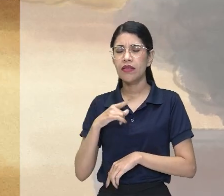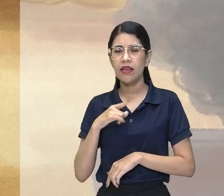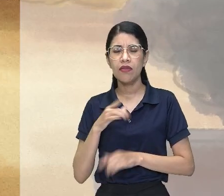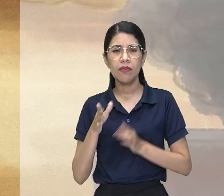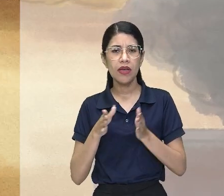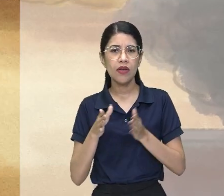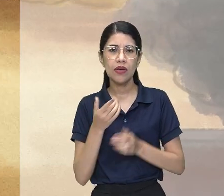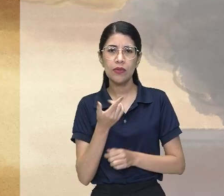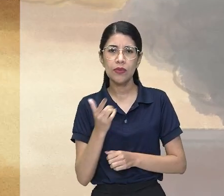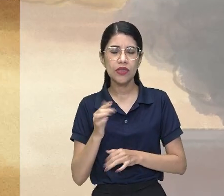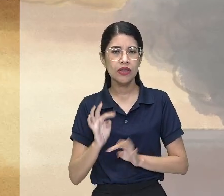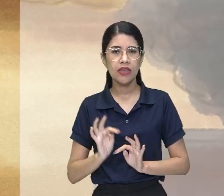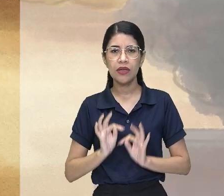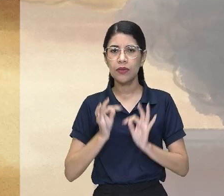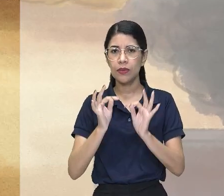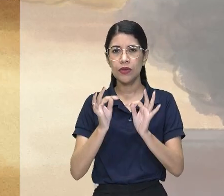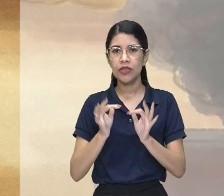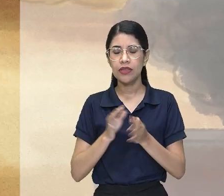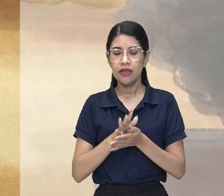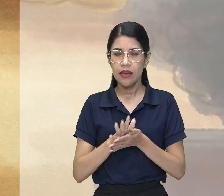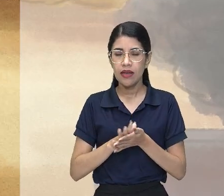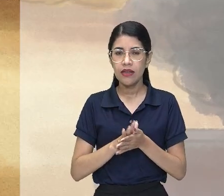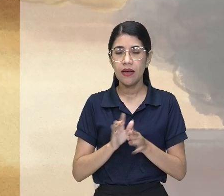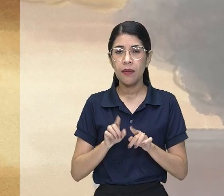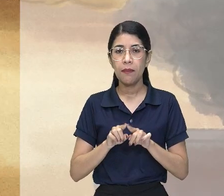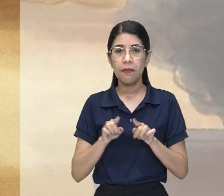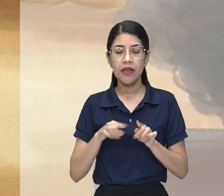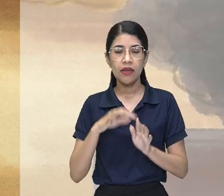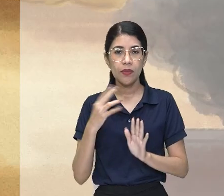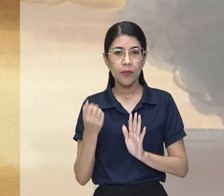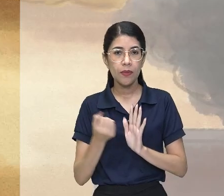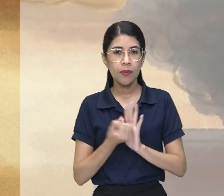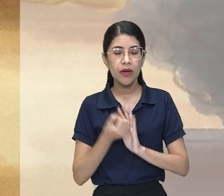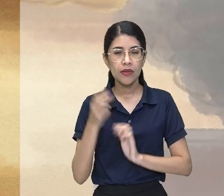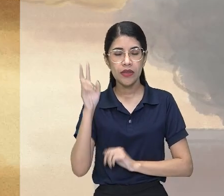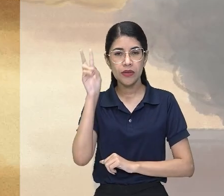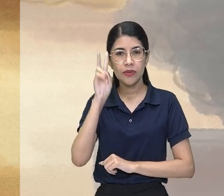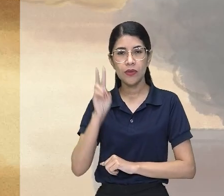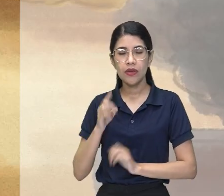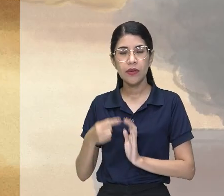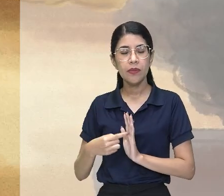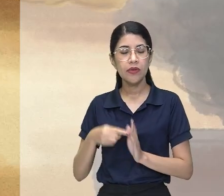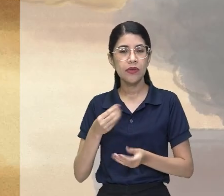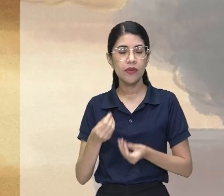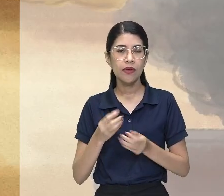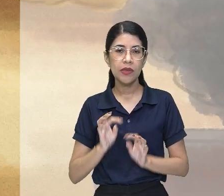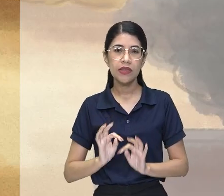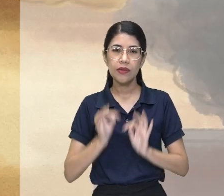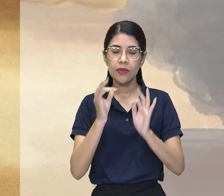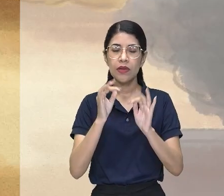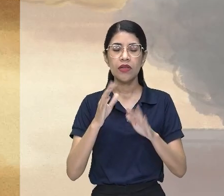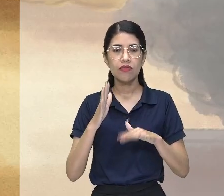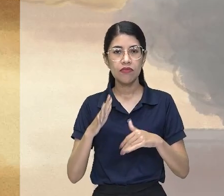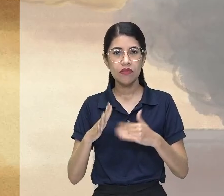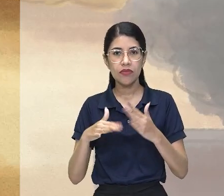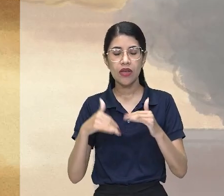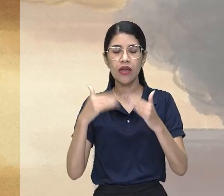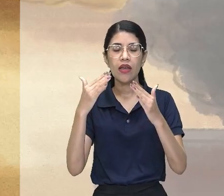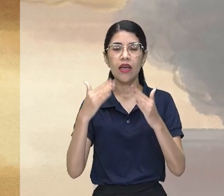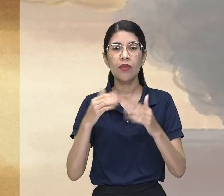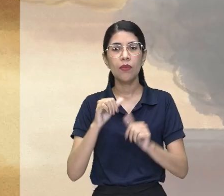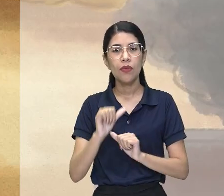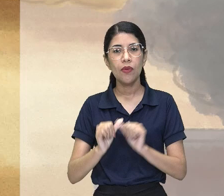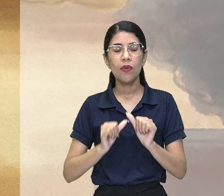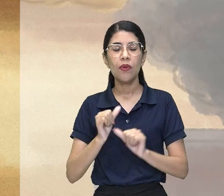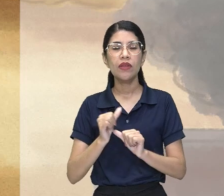essas tecnologias. Mas há um marco histórico que mostra aí como as tecnologias revolucionaram a vida